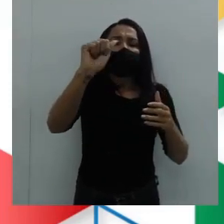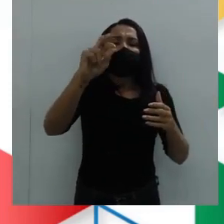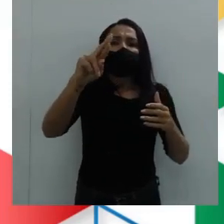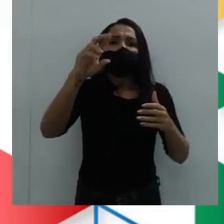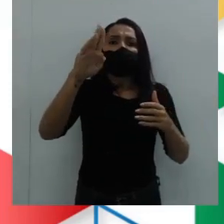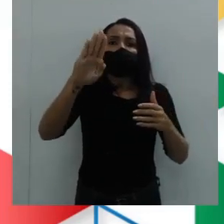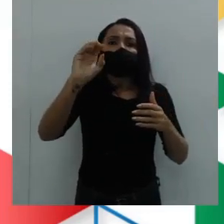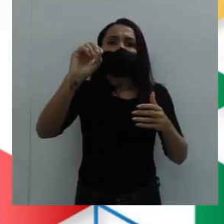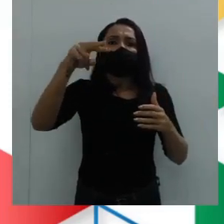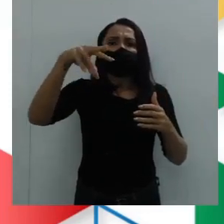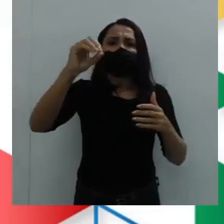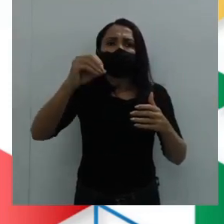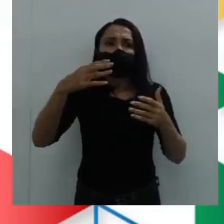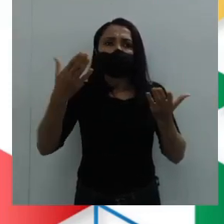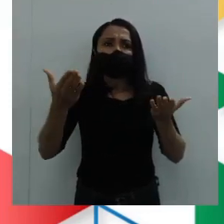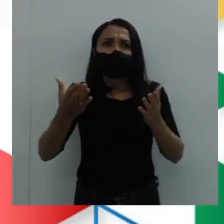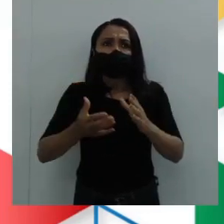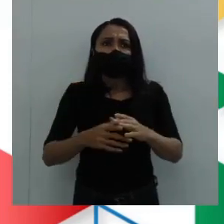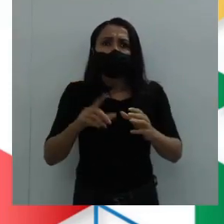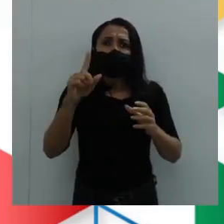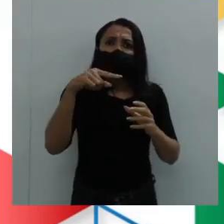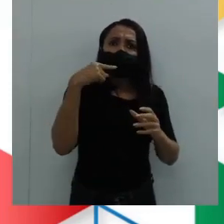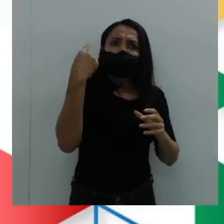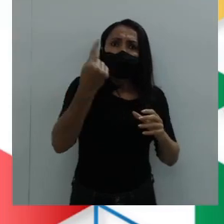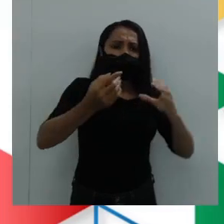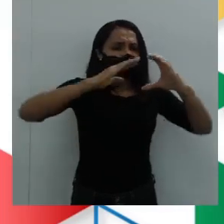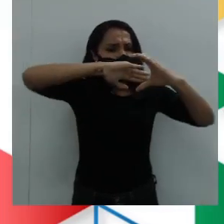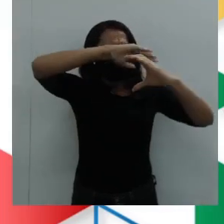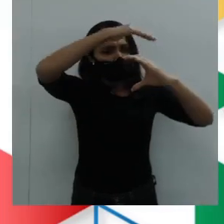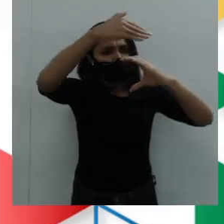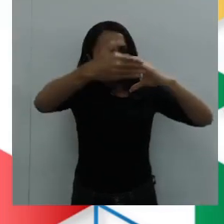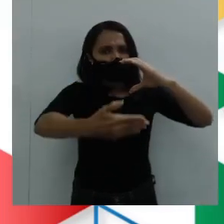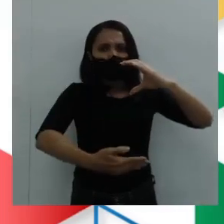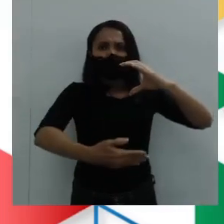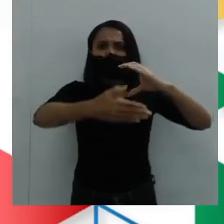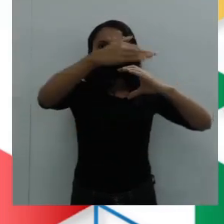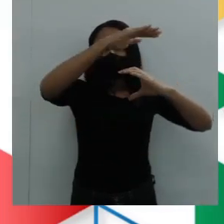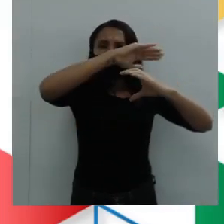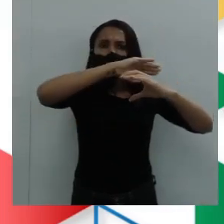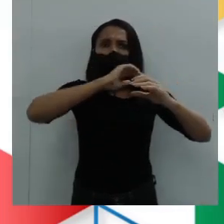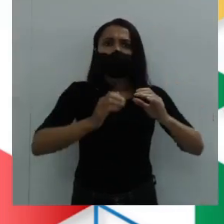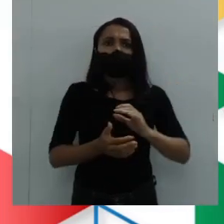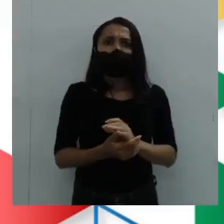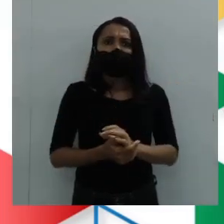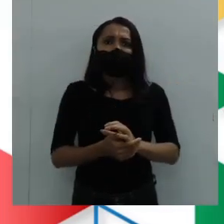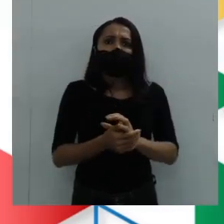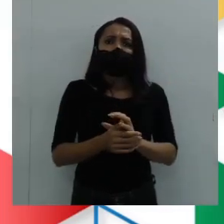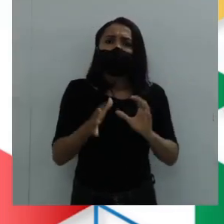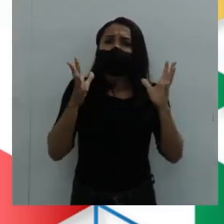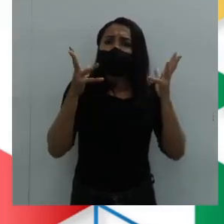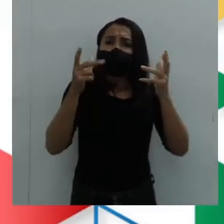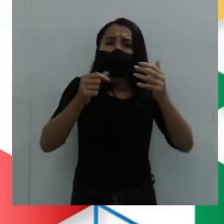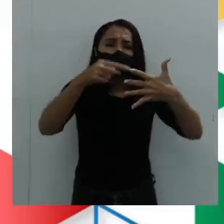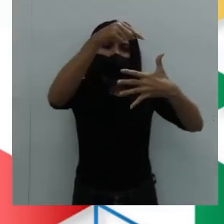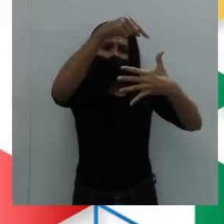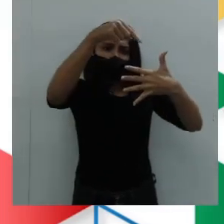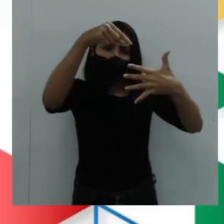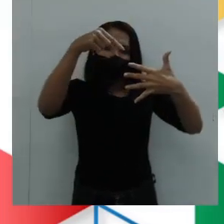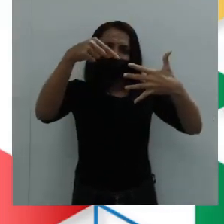de dióxido de carbono na nossa camada de ozônio. Então, todos esses fatores, quando